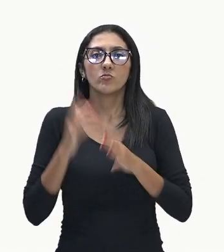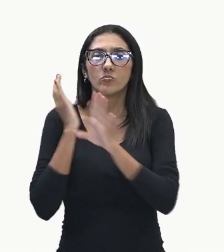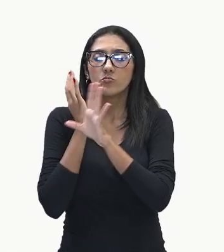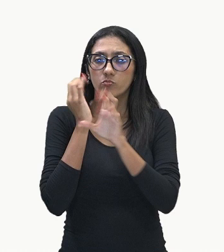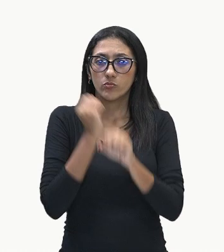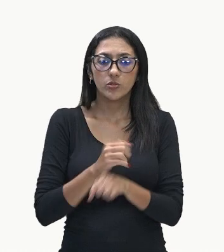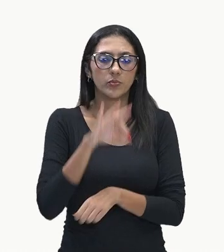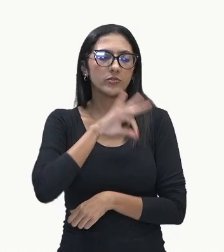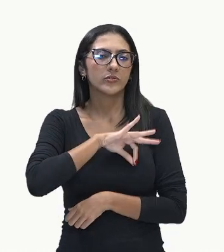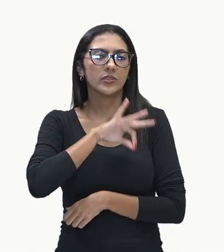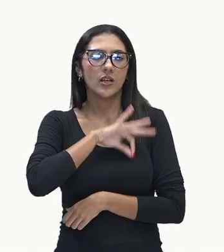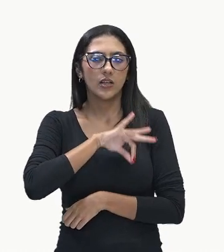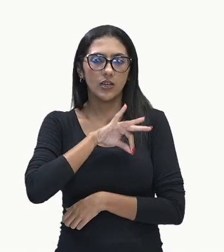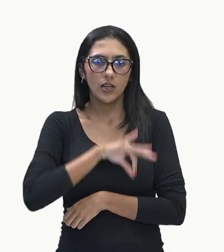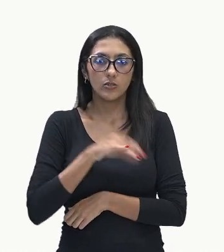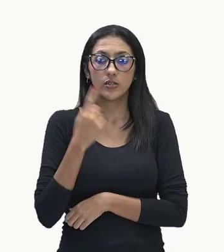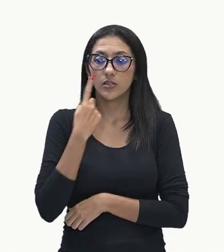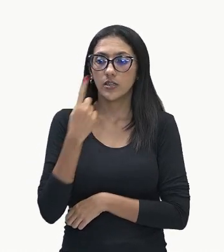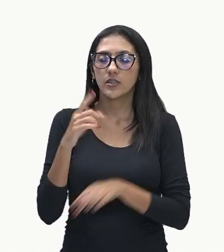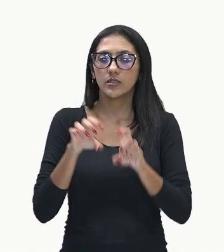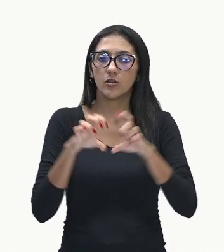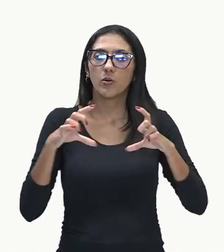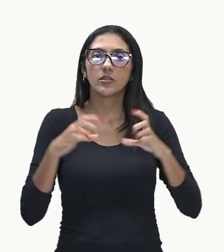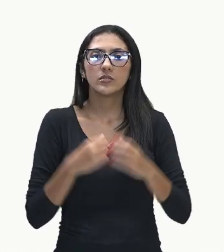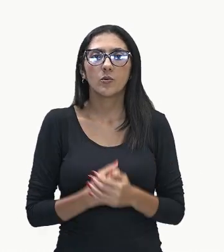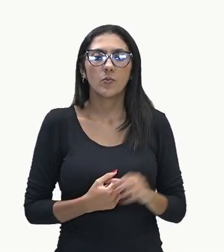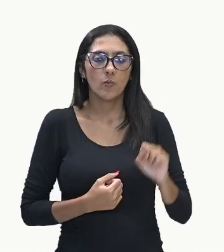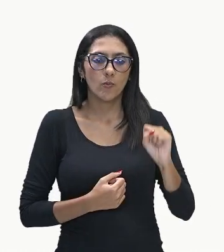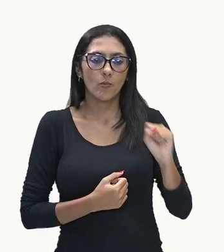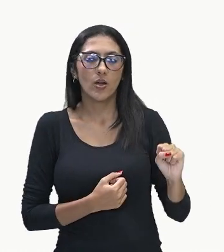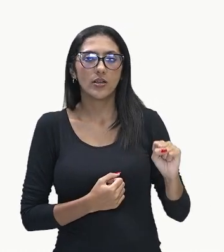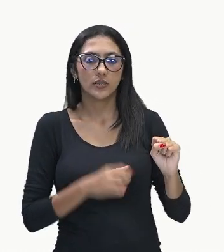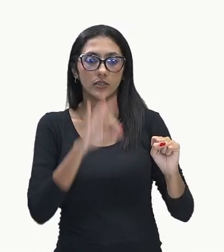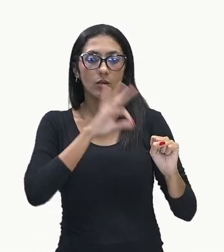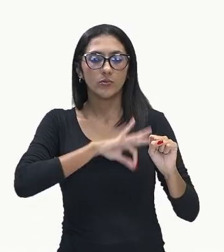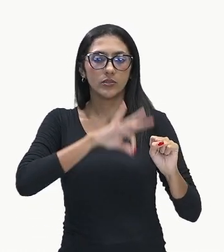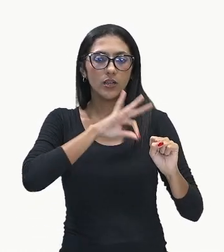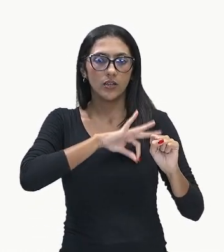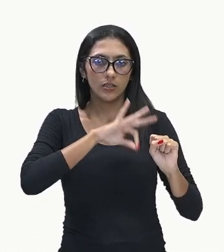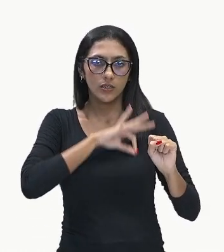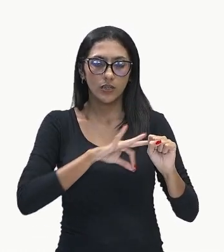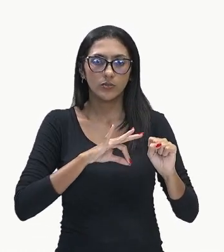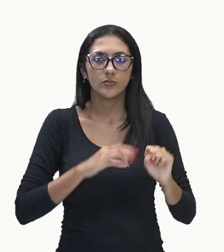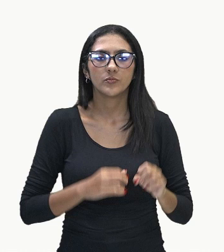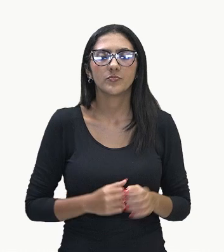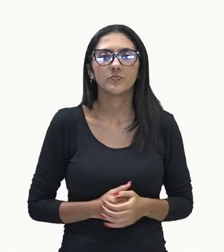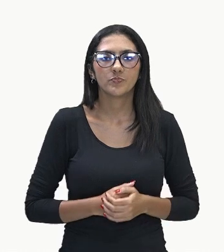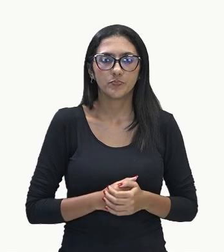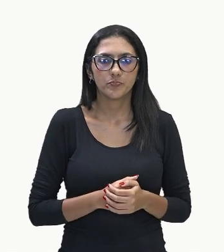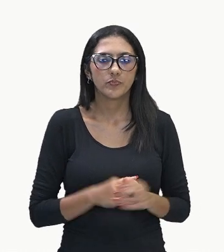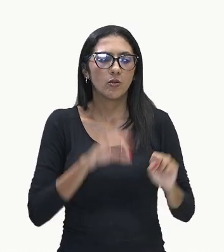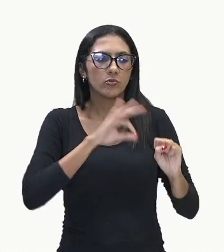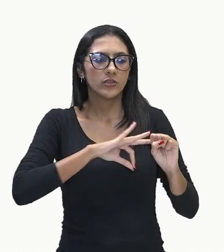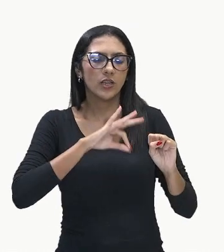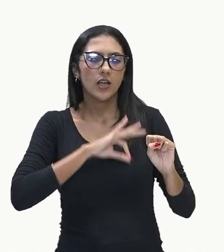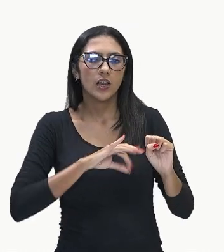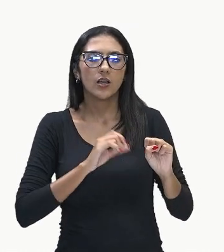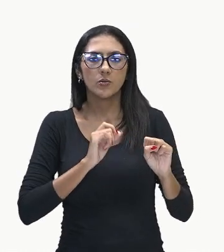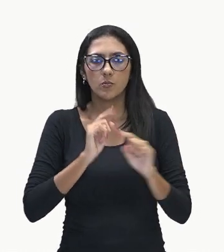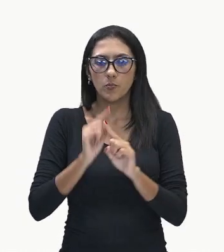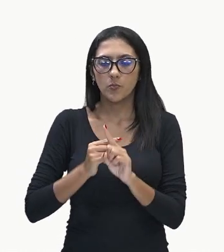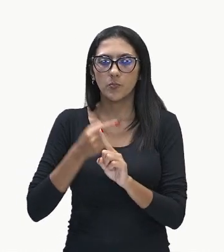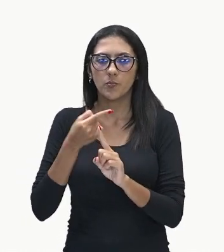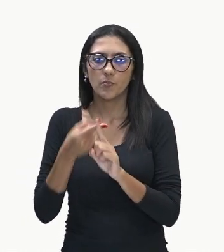total, que aqui nós vamos chamar de S, em reais, considerando o valor total de vendas, vai ser